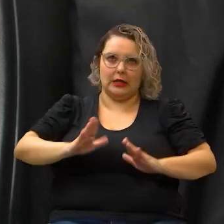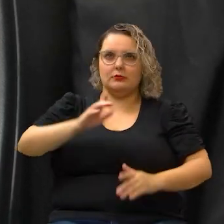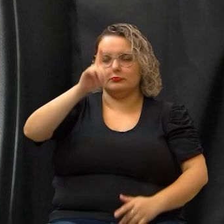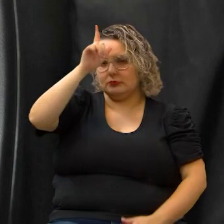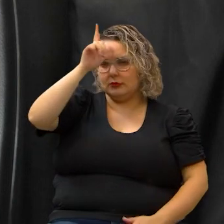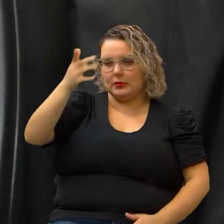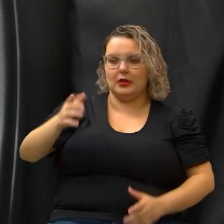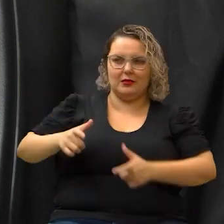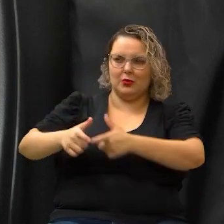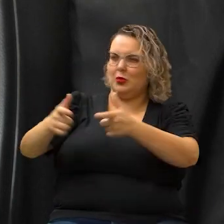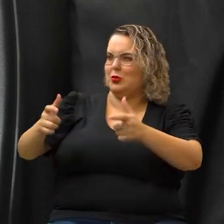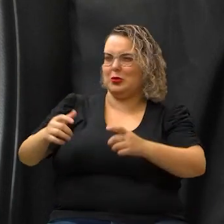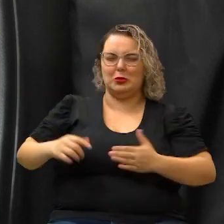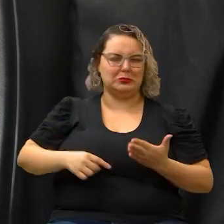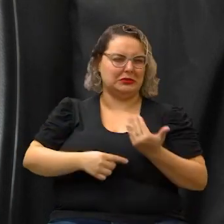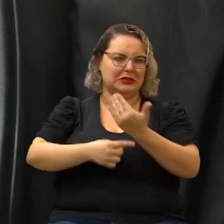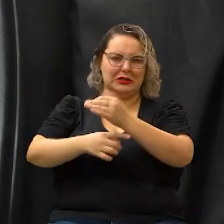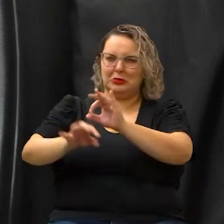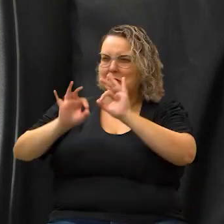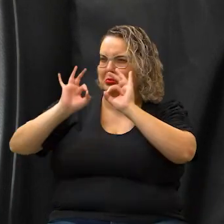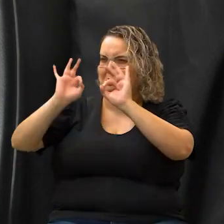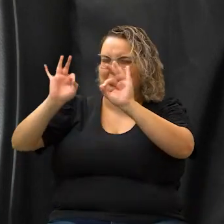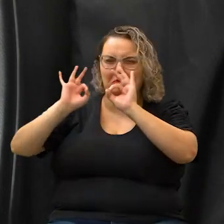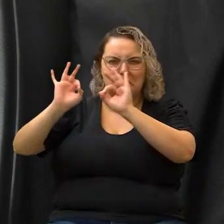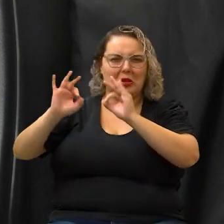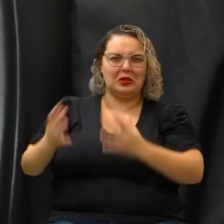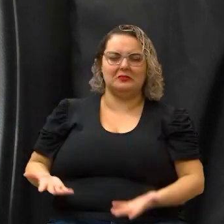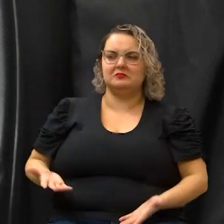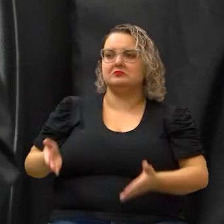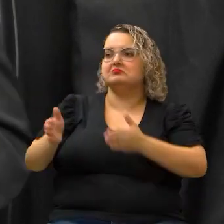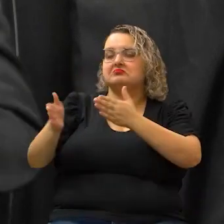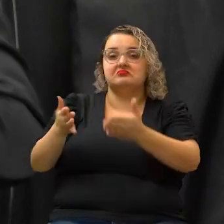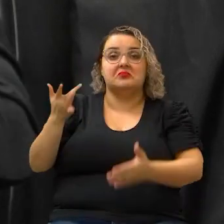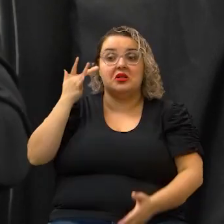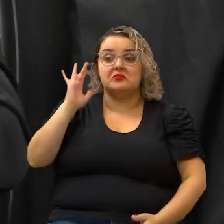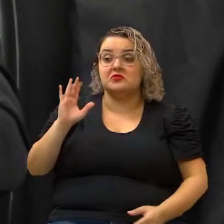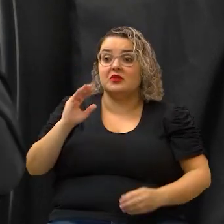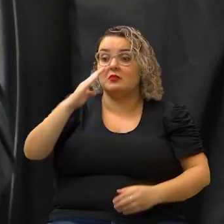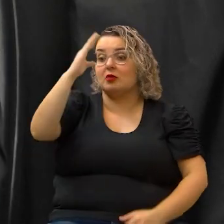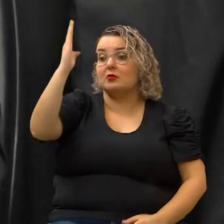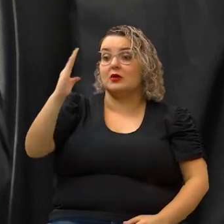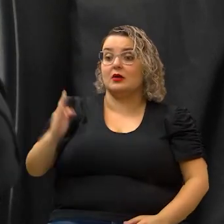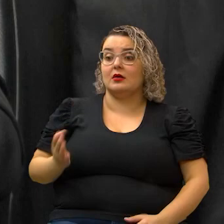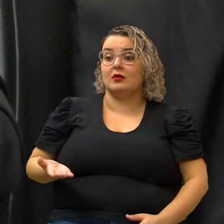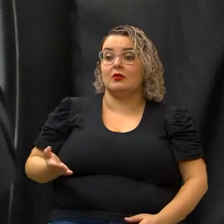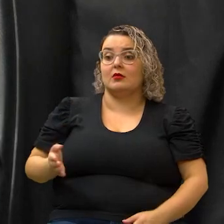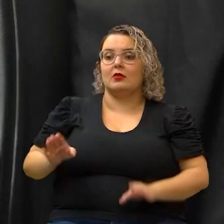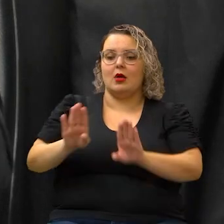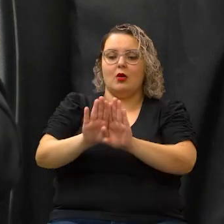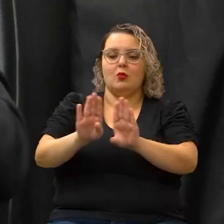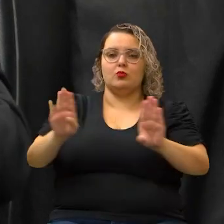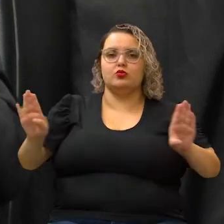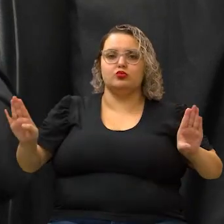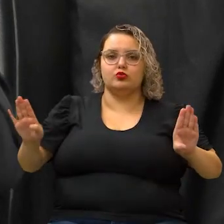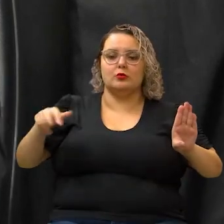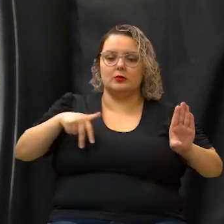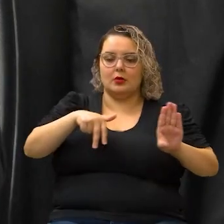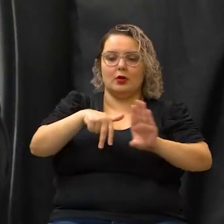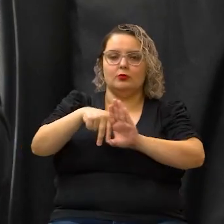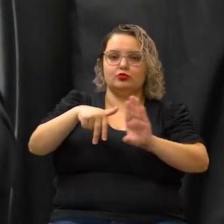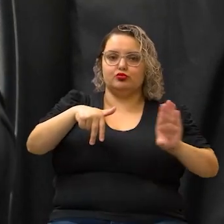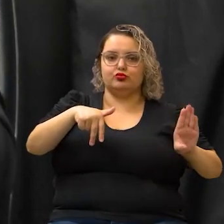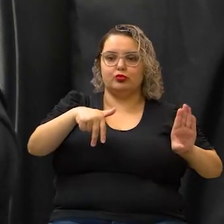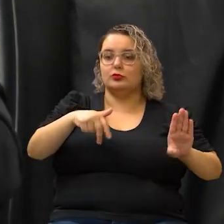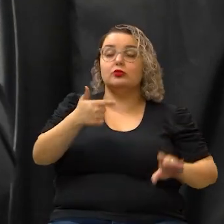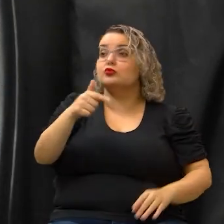um kibbutz enorme, alta tecnologia. Naquela época eu não sabia no Brasil o que eram aquelas portas que abrem automaticamente,